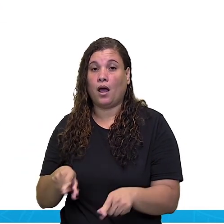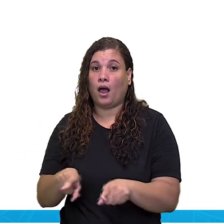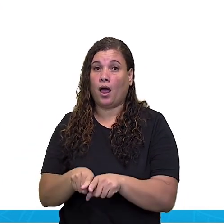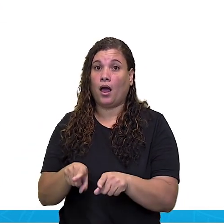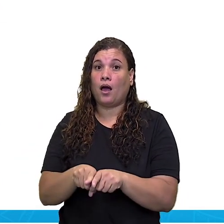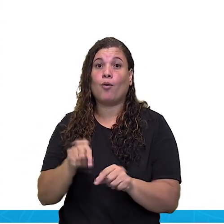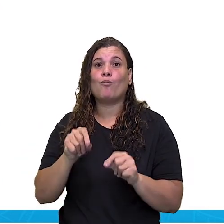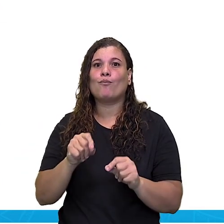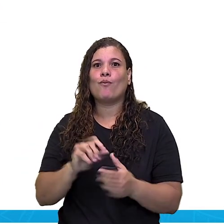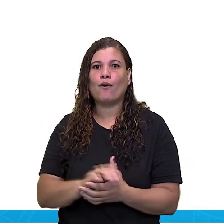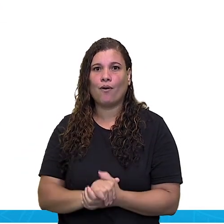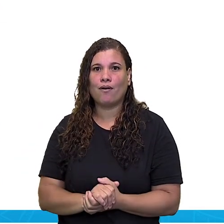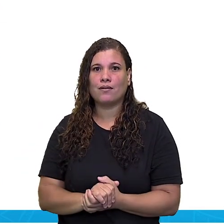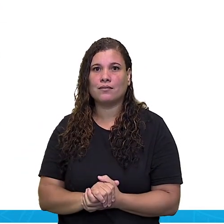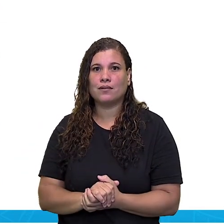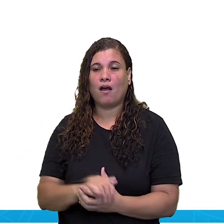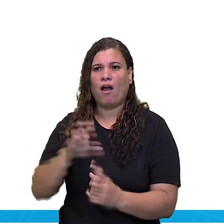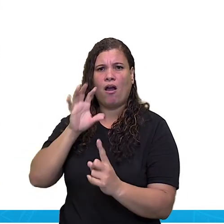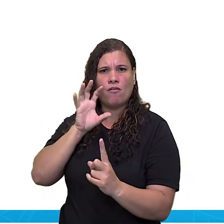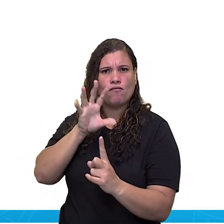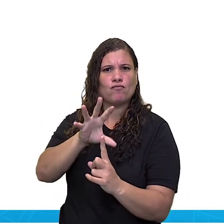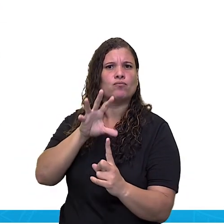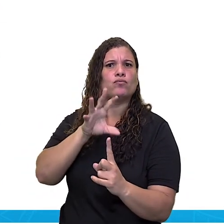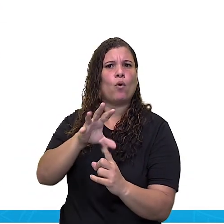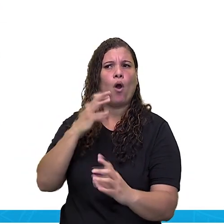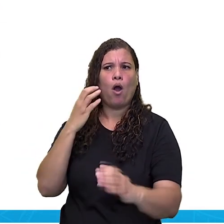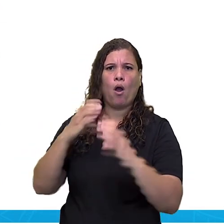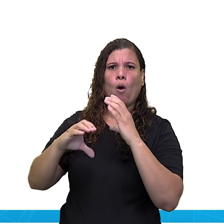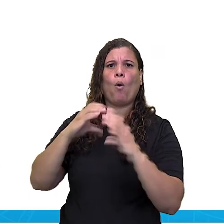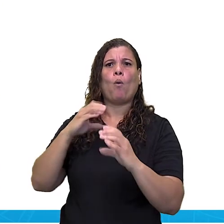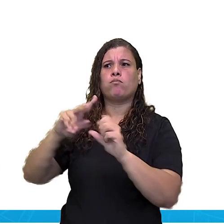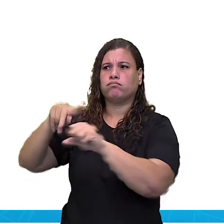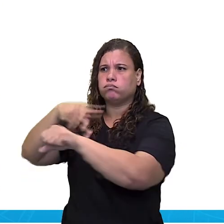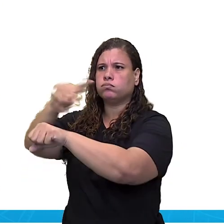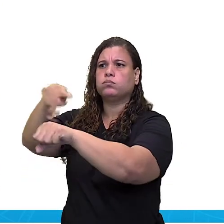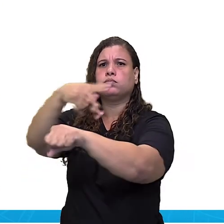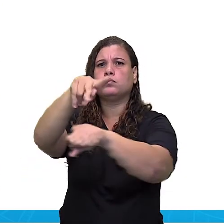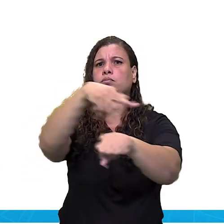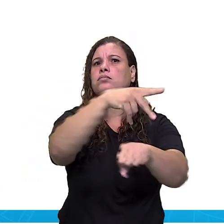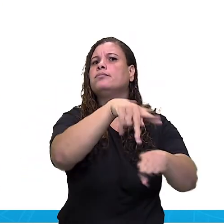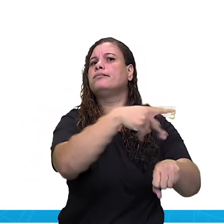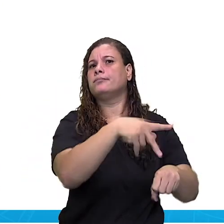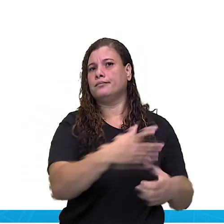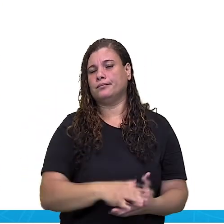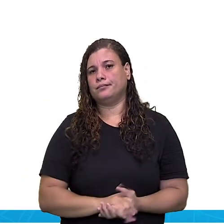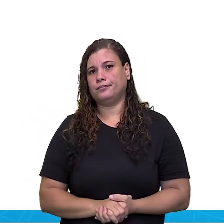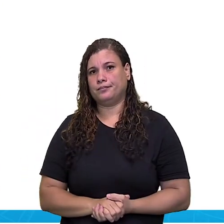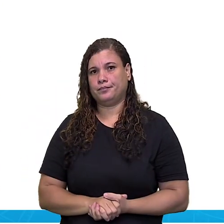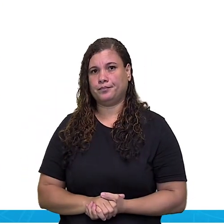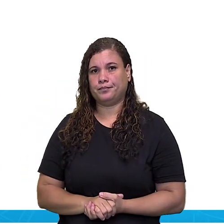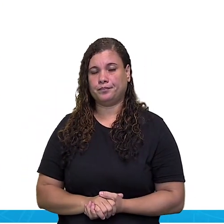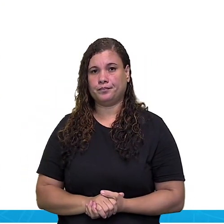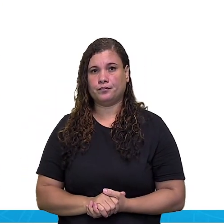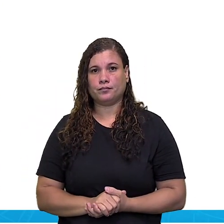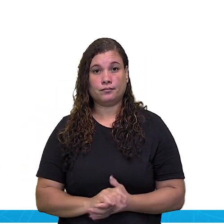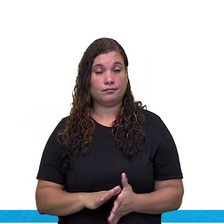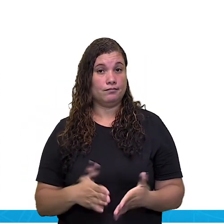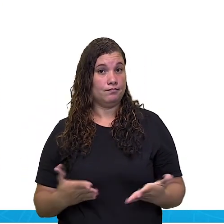uma grande comunicação com a questão internacional, ok?